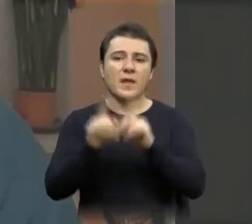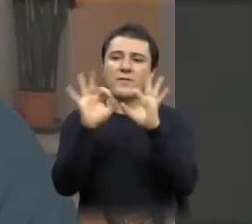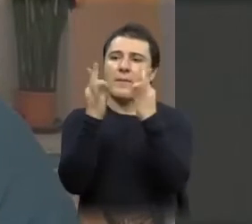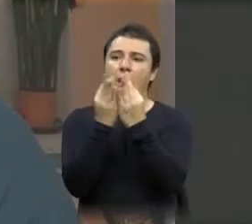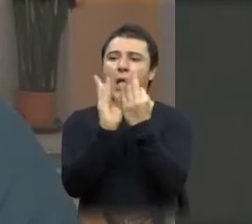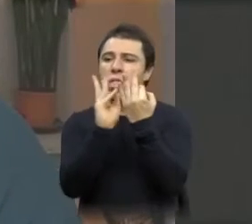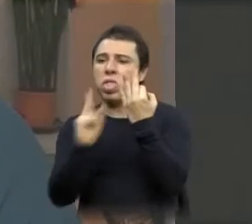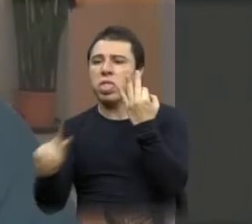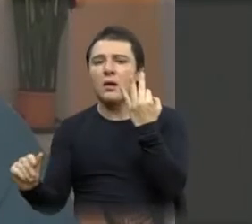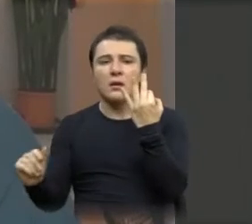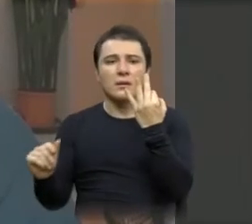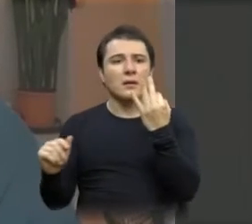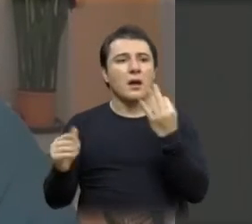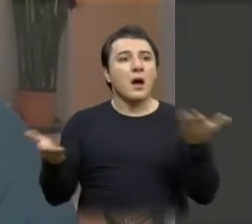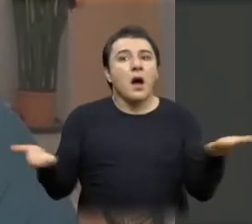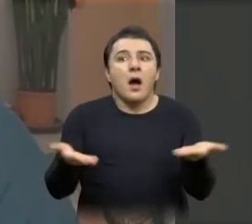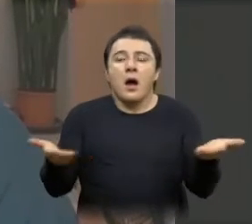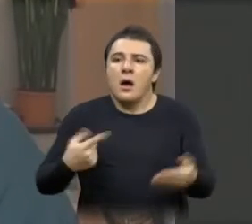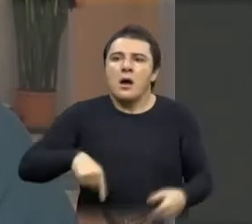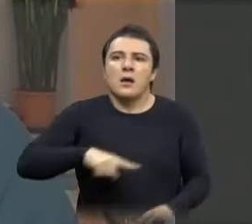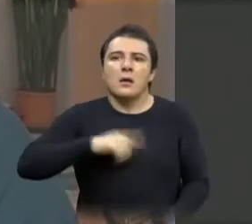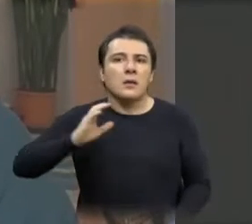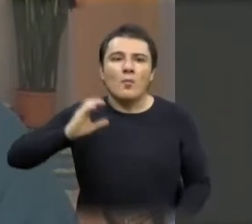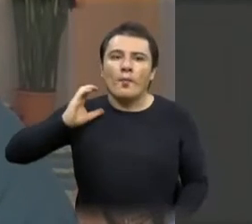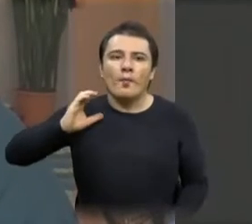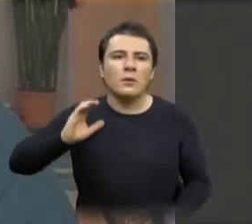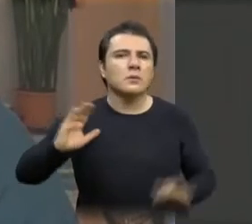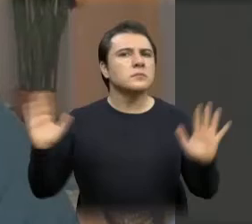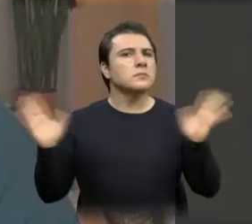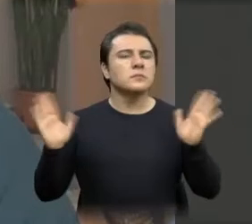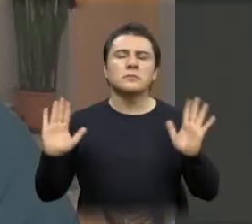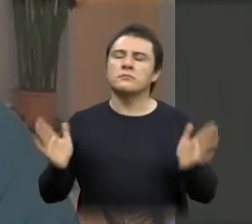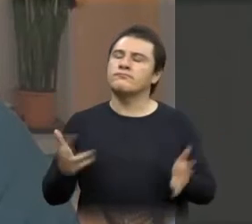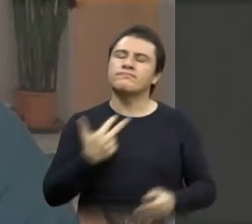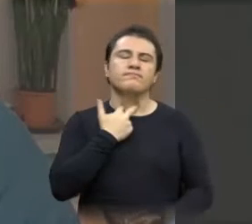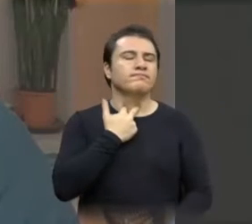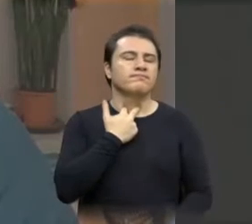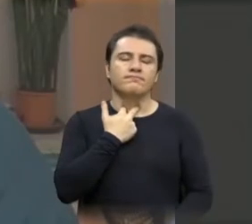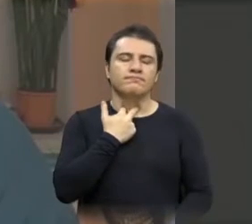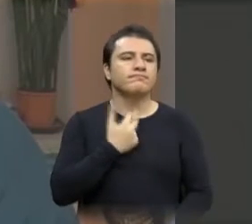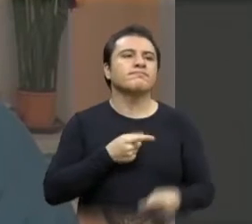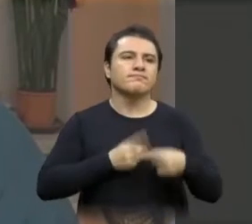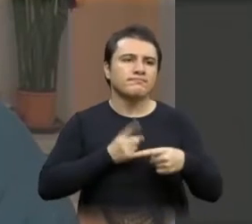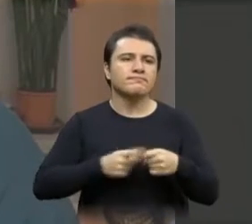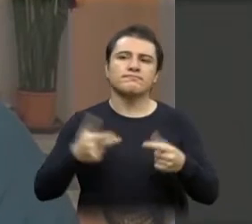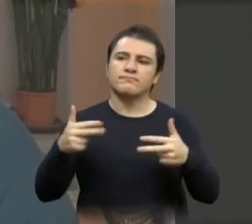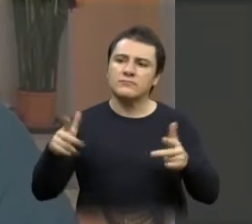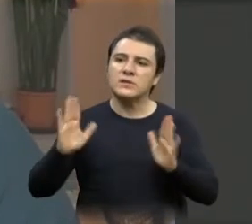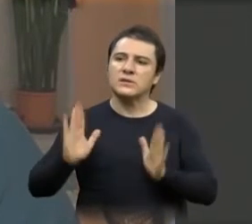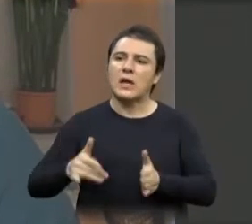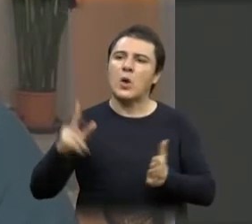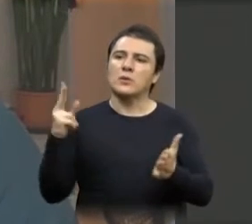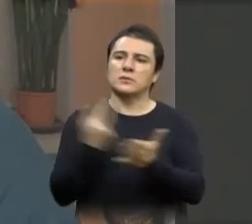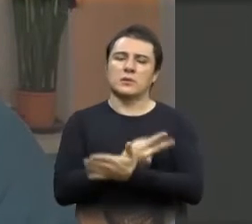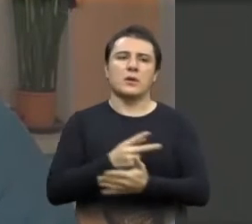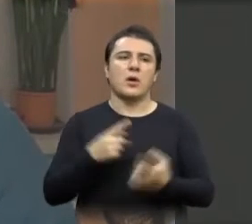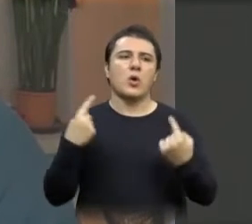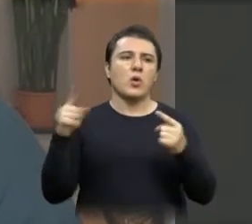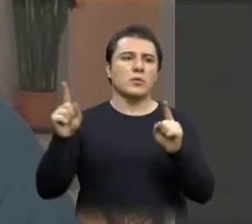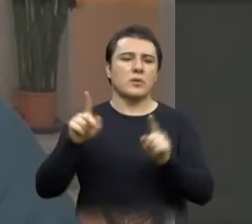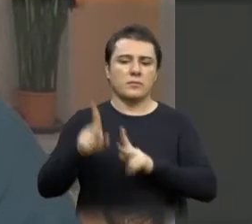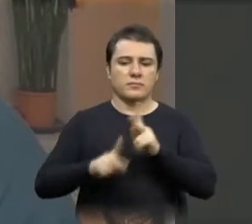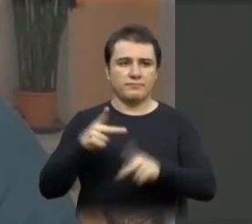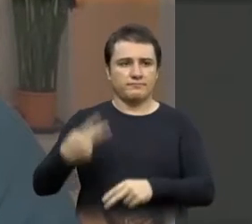pedaços, e agora nós não podemos nos calar diante dessas injustiças, de tudo que vem acontecendo com o povo brasileiro. E